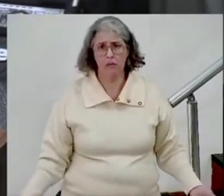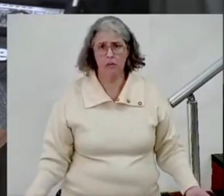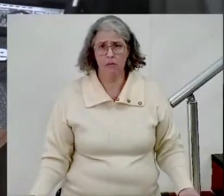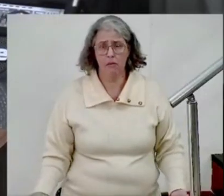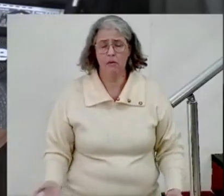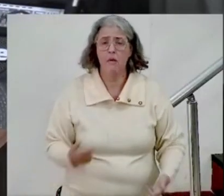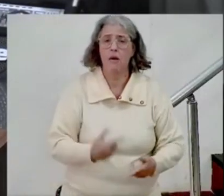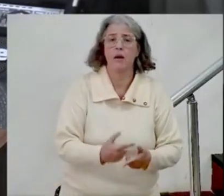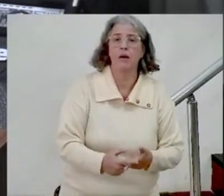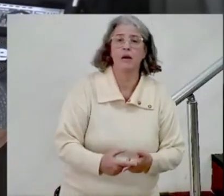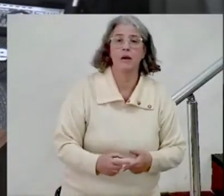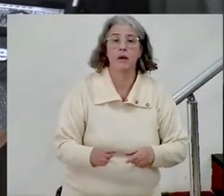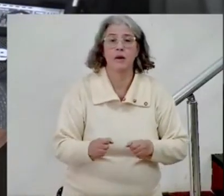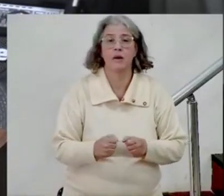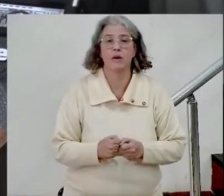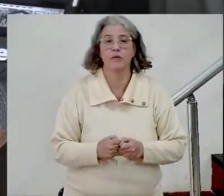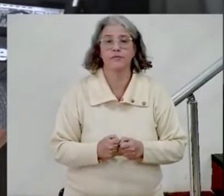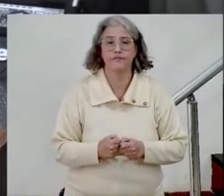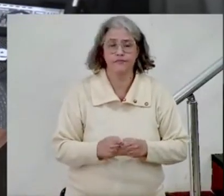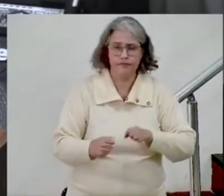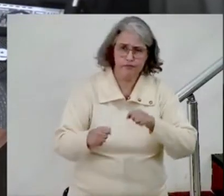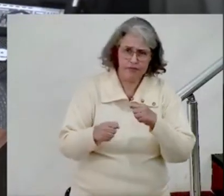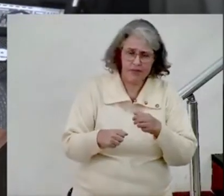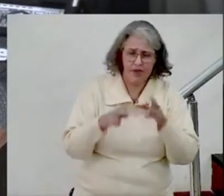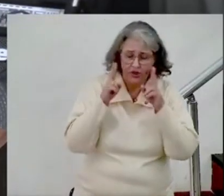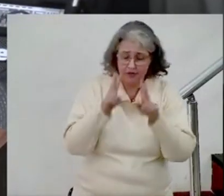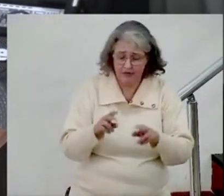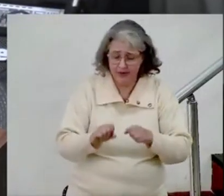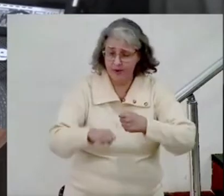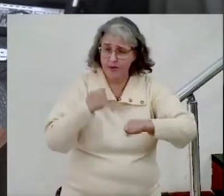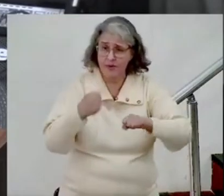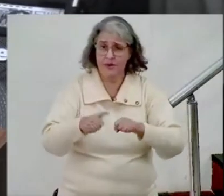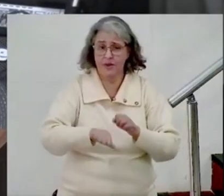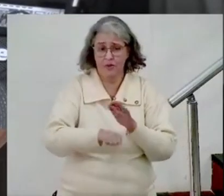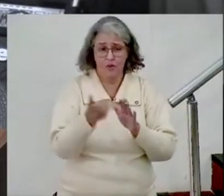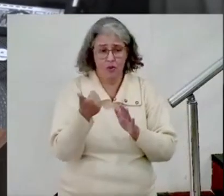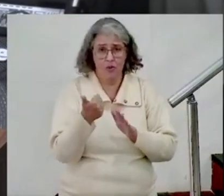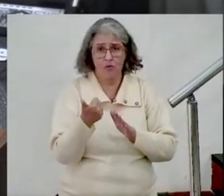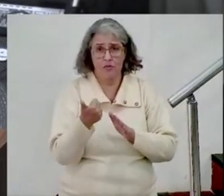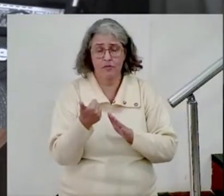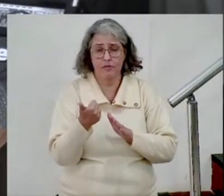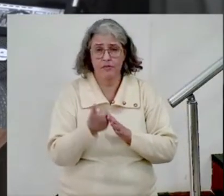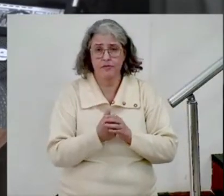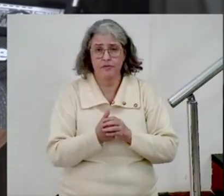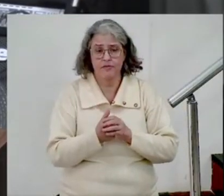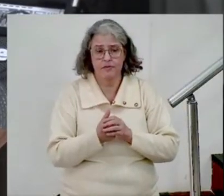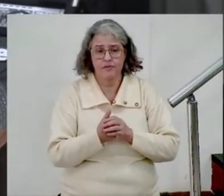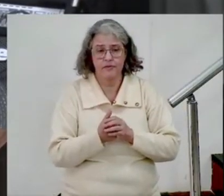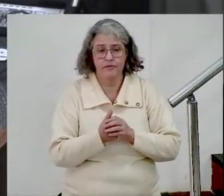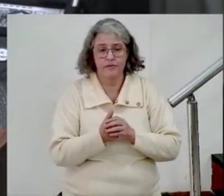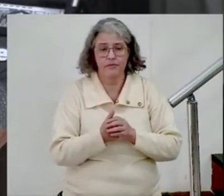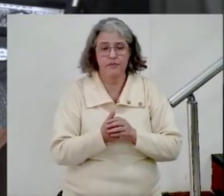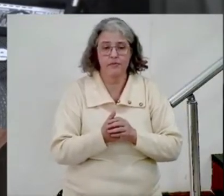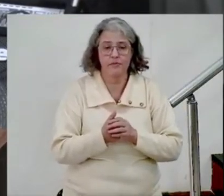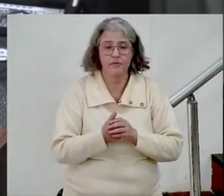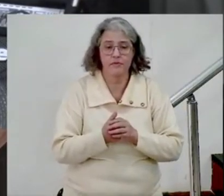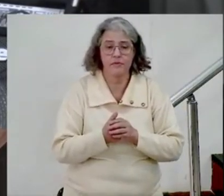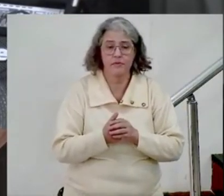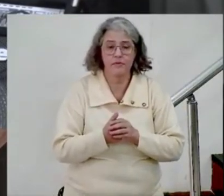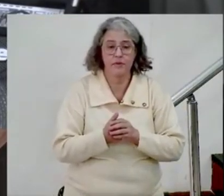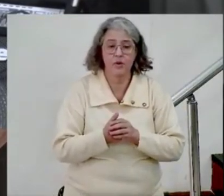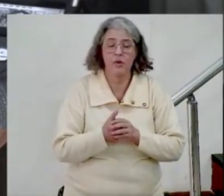91 dizendo assim, no verso 5, você não terá medo da flecha que voa de dia, porque o inimigo está tirando flecha, nem